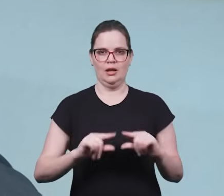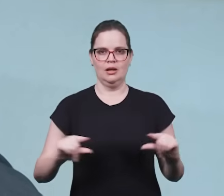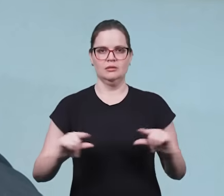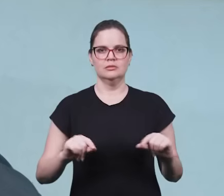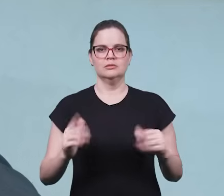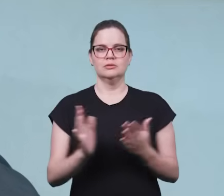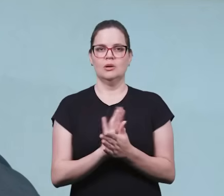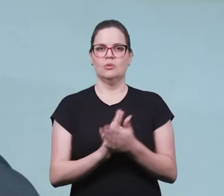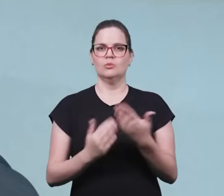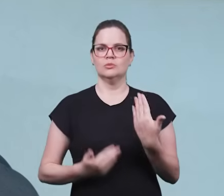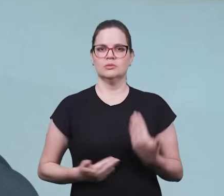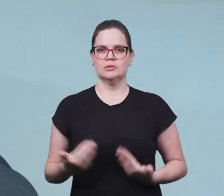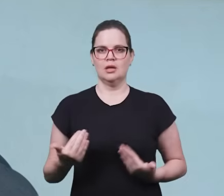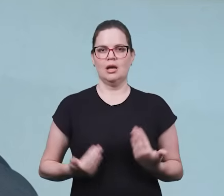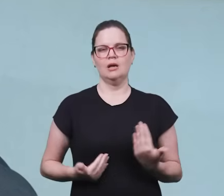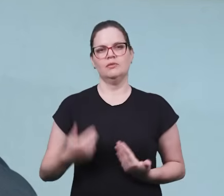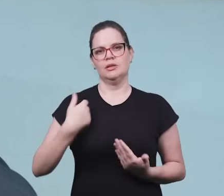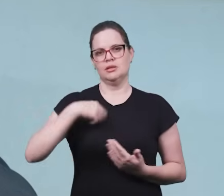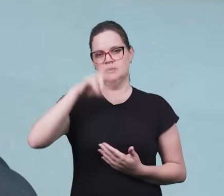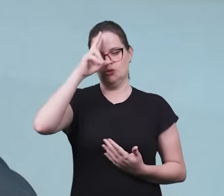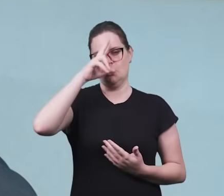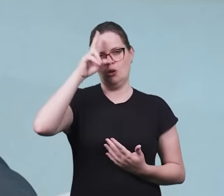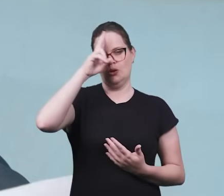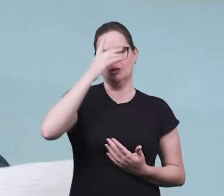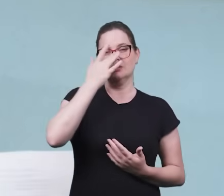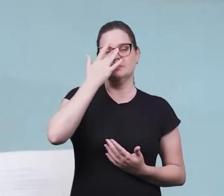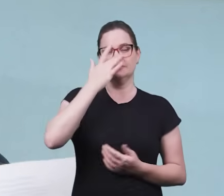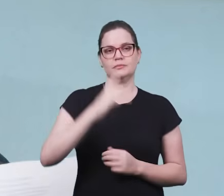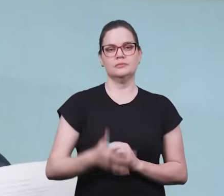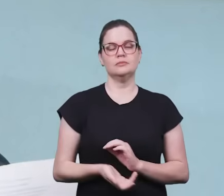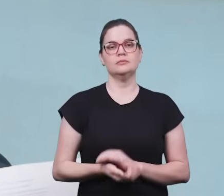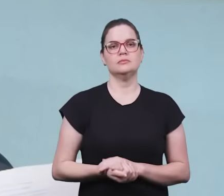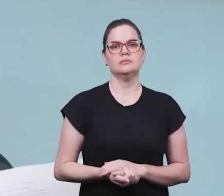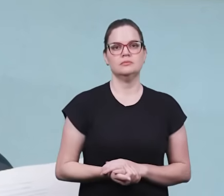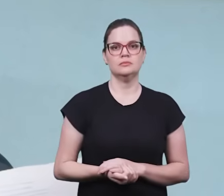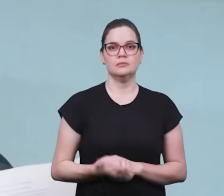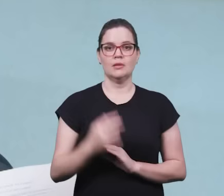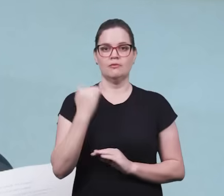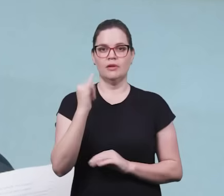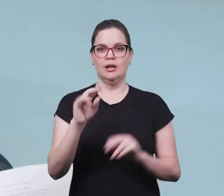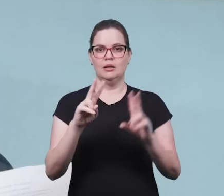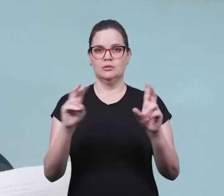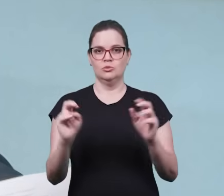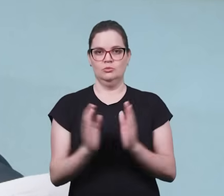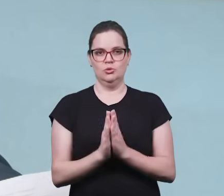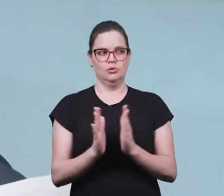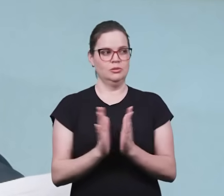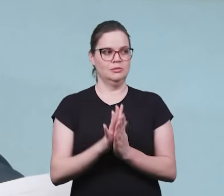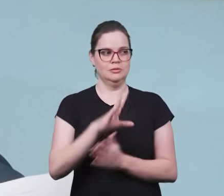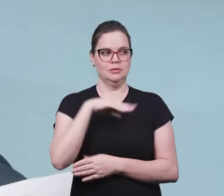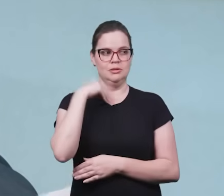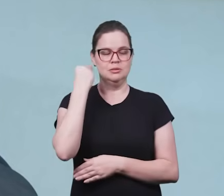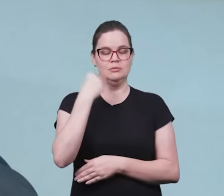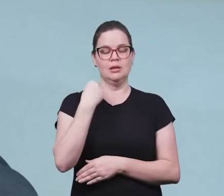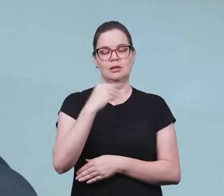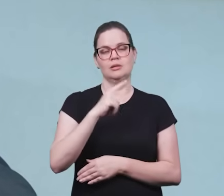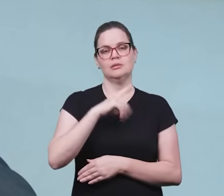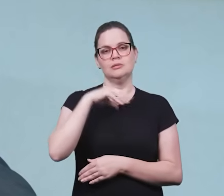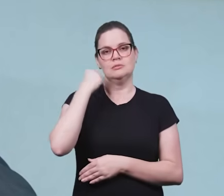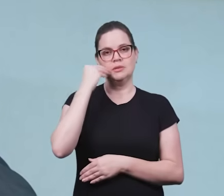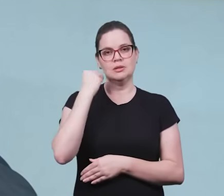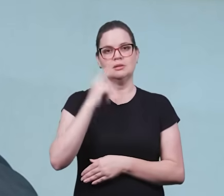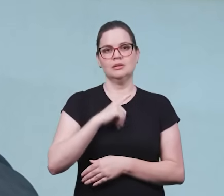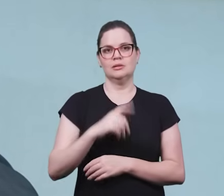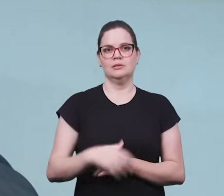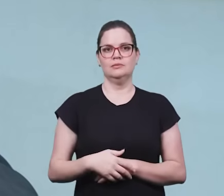frases de servos, né, que ao longo da história, né, falaram sobre oração, de experiências que foram